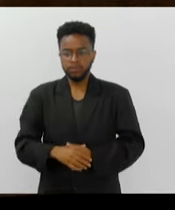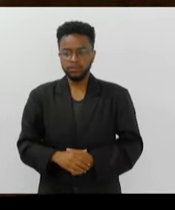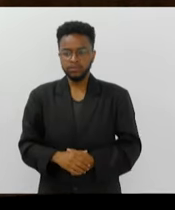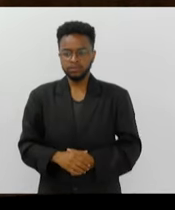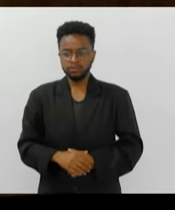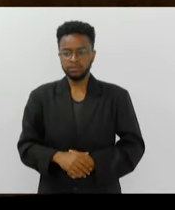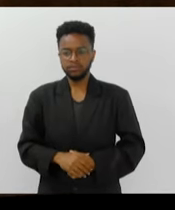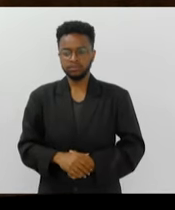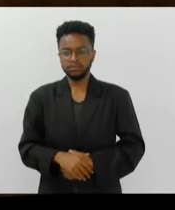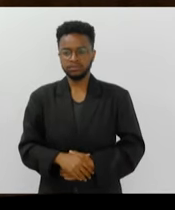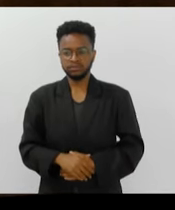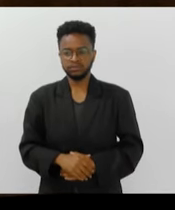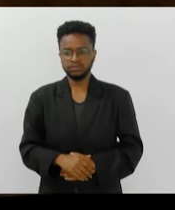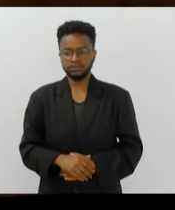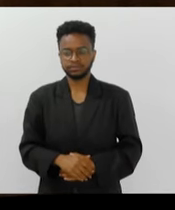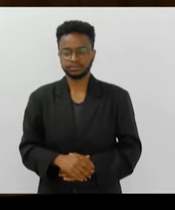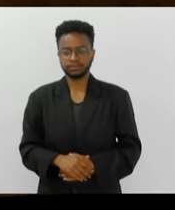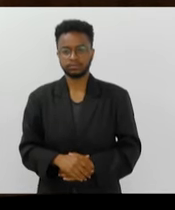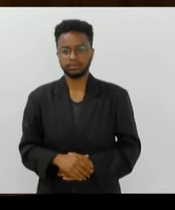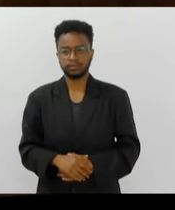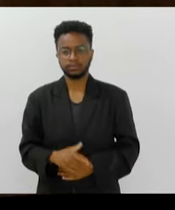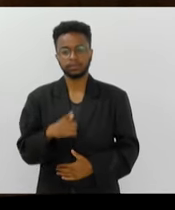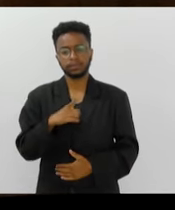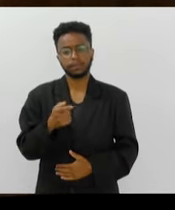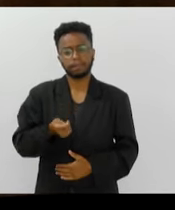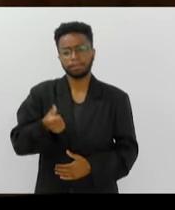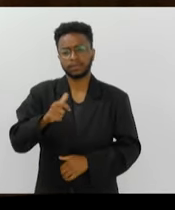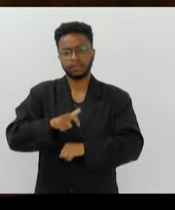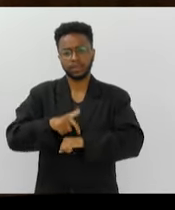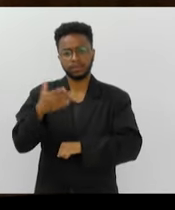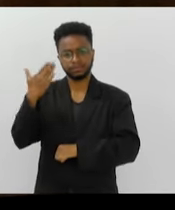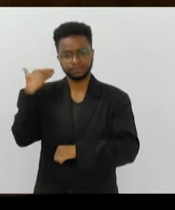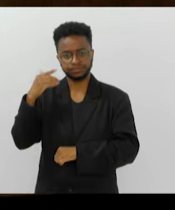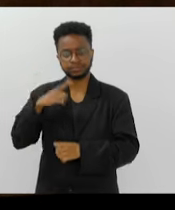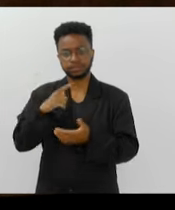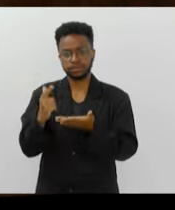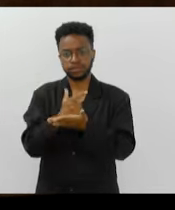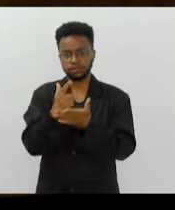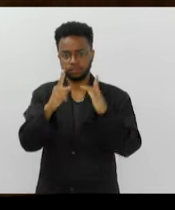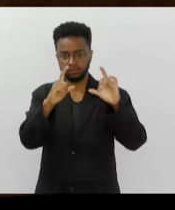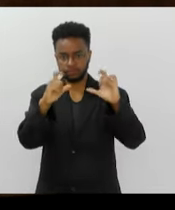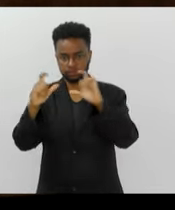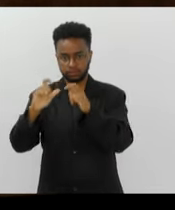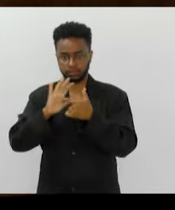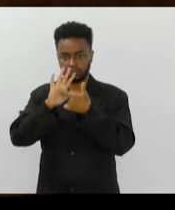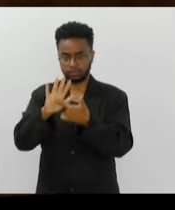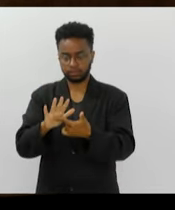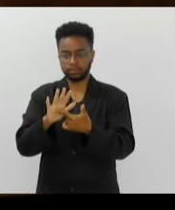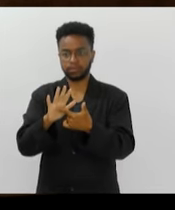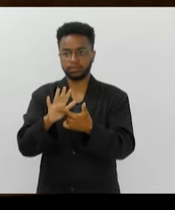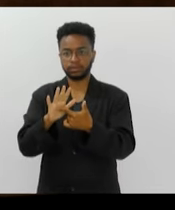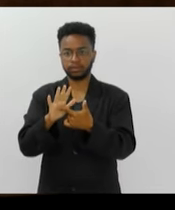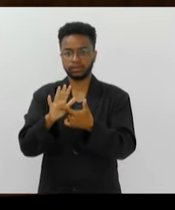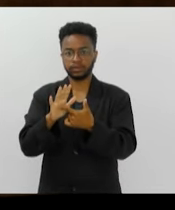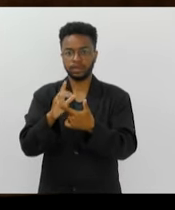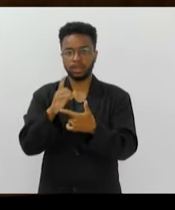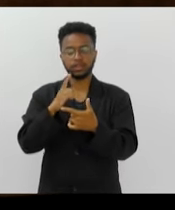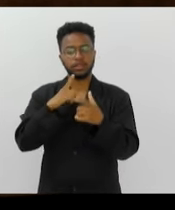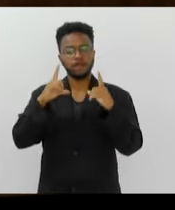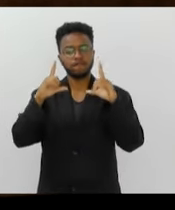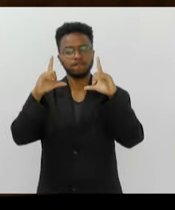livros há um pouco tempo atrás não dos livros de fotografia dele apreciava uma